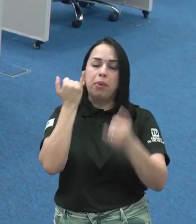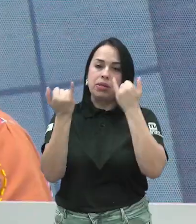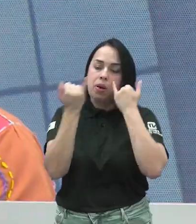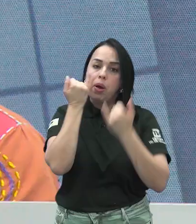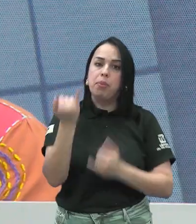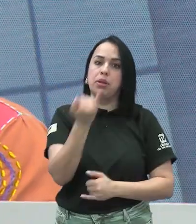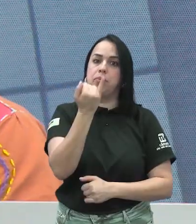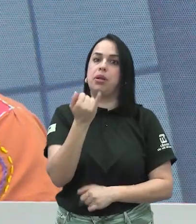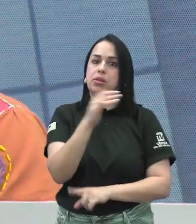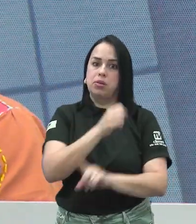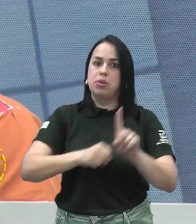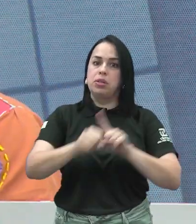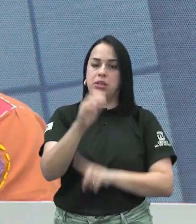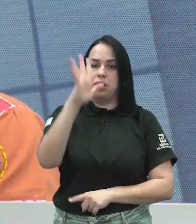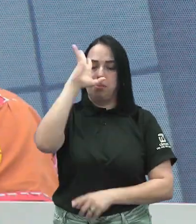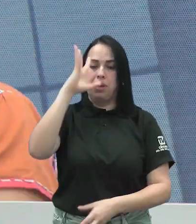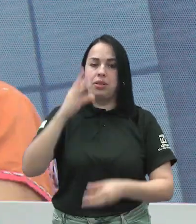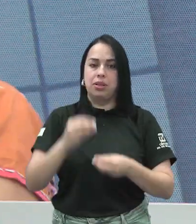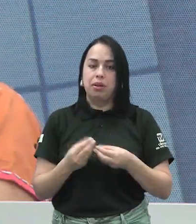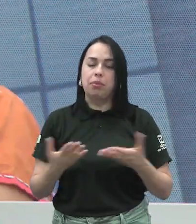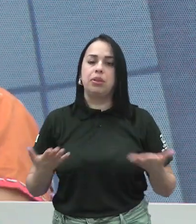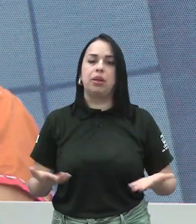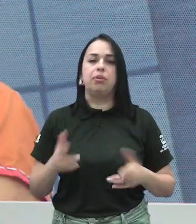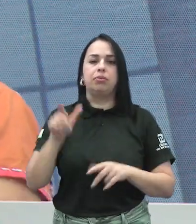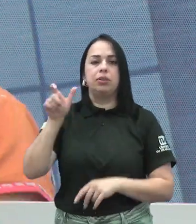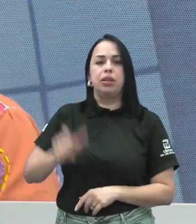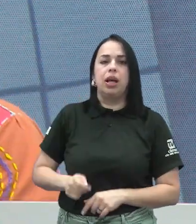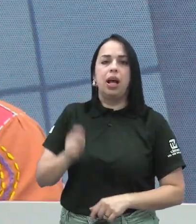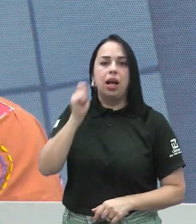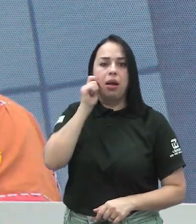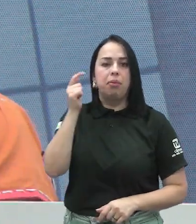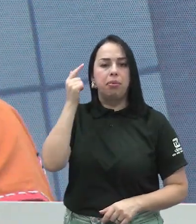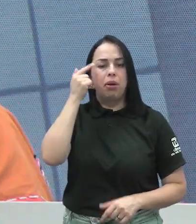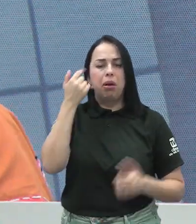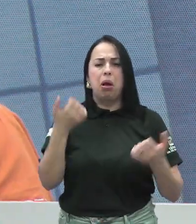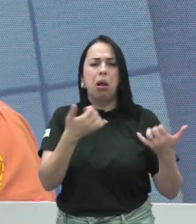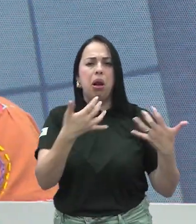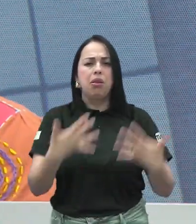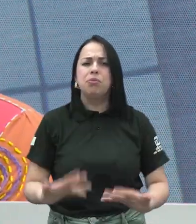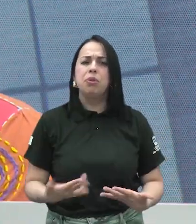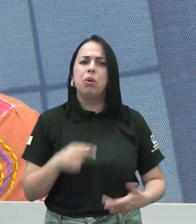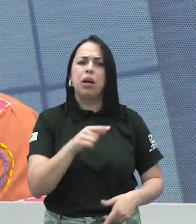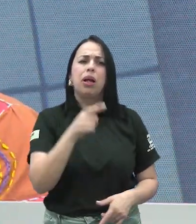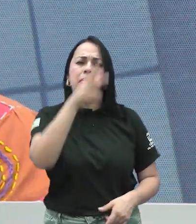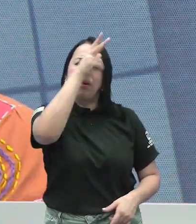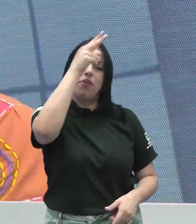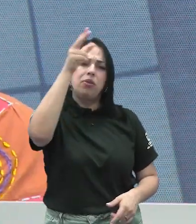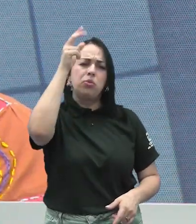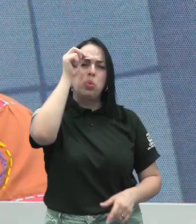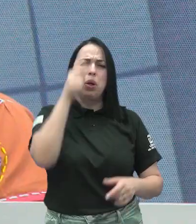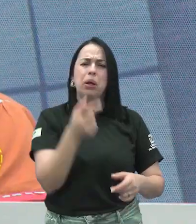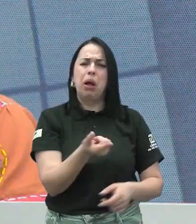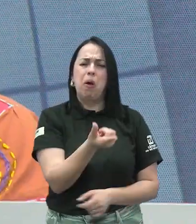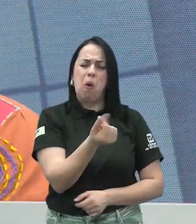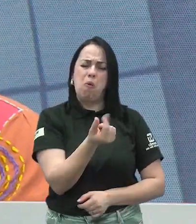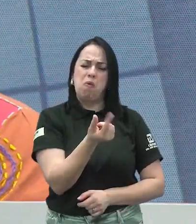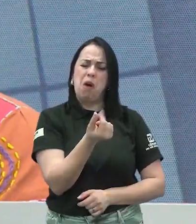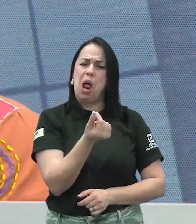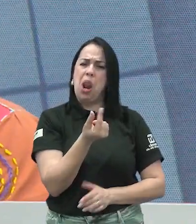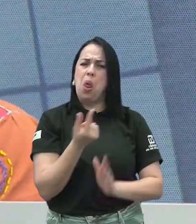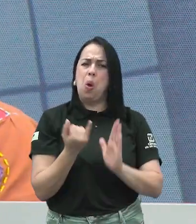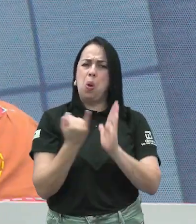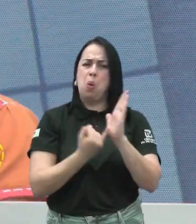público, a vereadora Amélia Naomi questionou os critérios utilizados pela Prefeitura para a atualização da